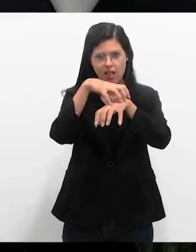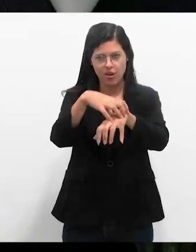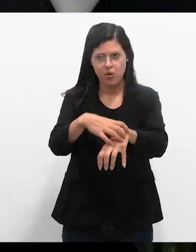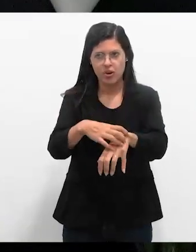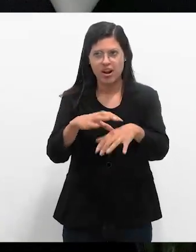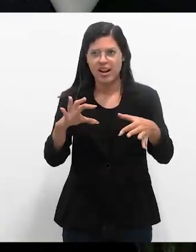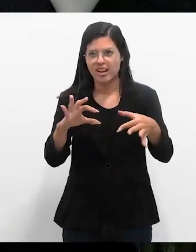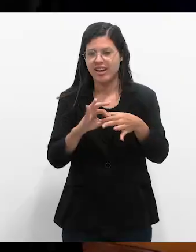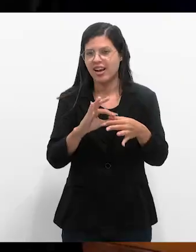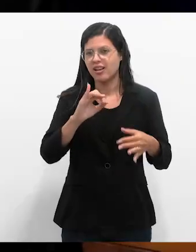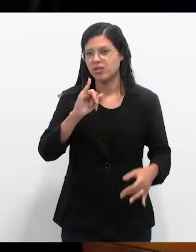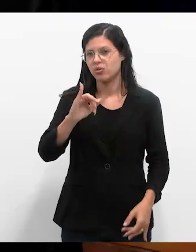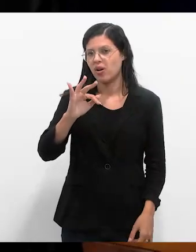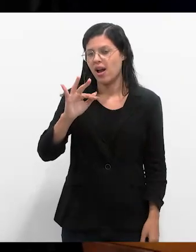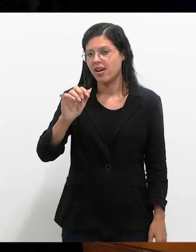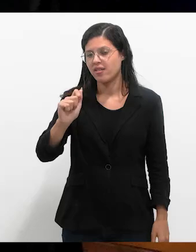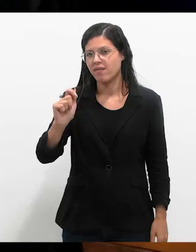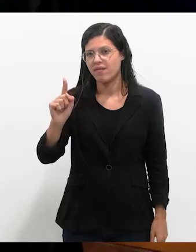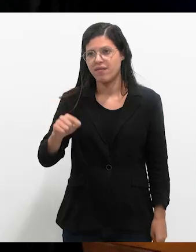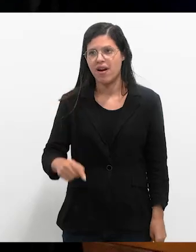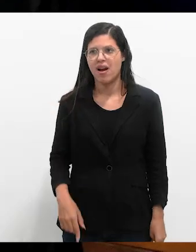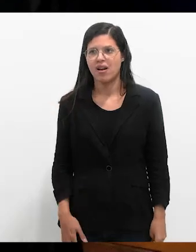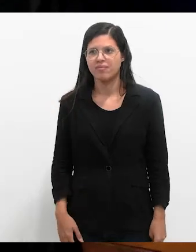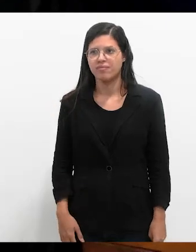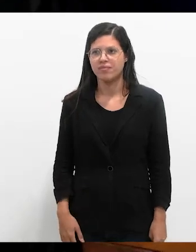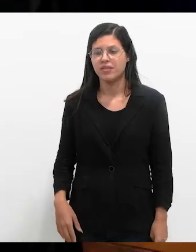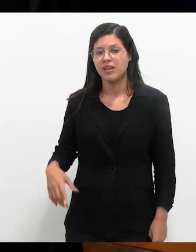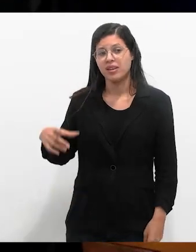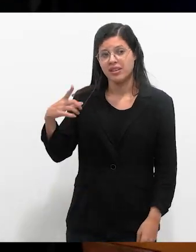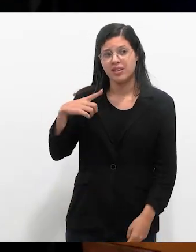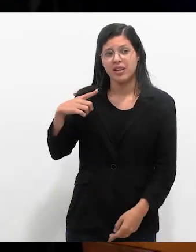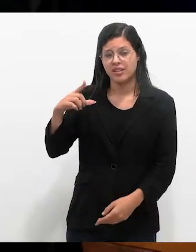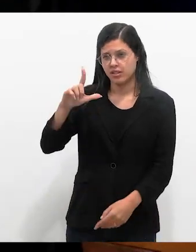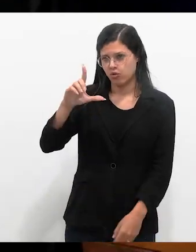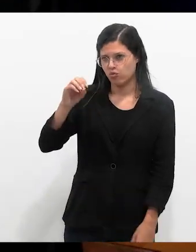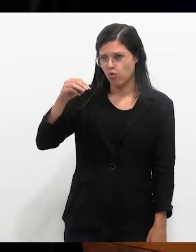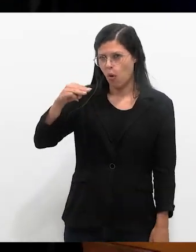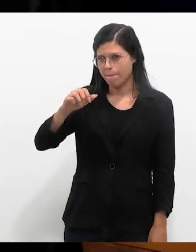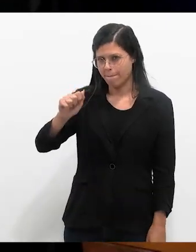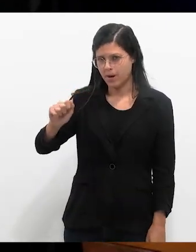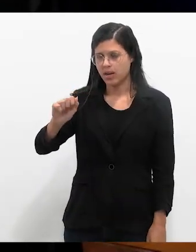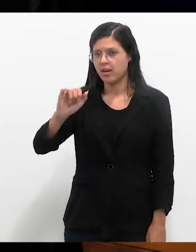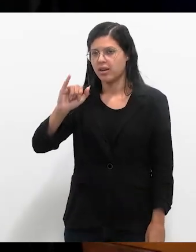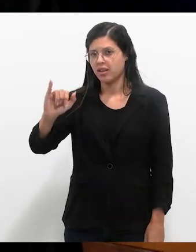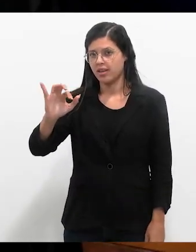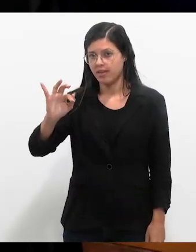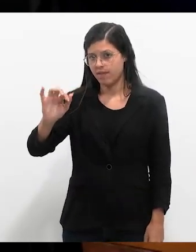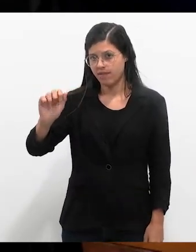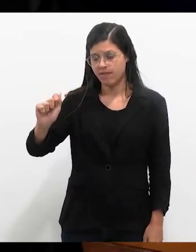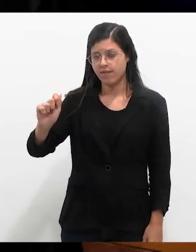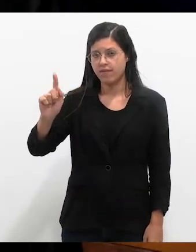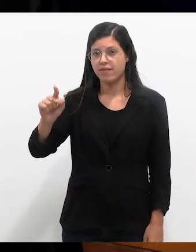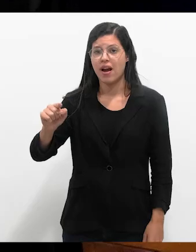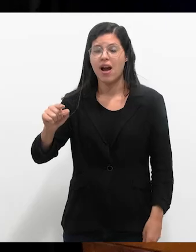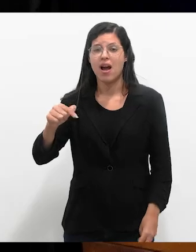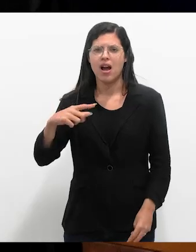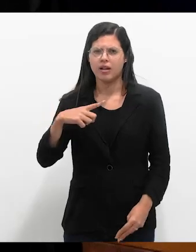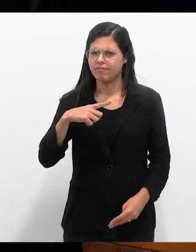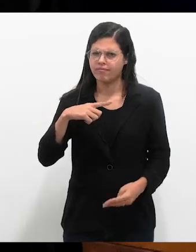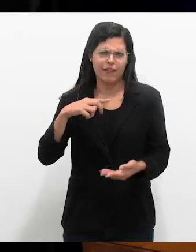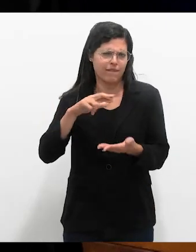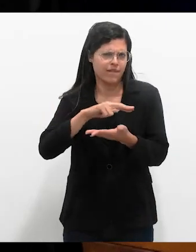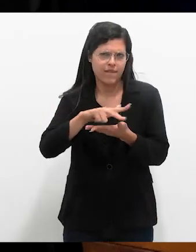a Ifá? Tem todo um caminho, e esse Lonan Ifá, ele abre realmente uma avenida